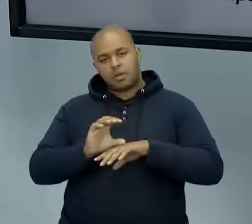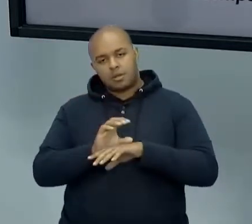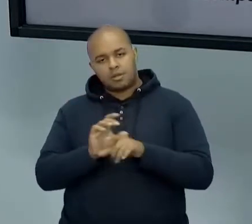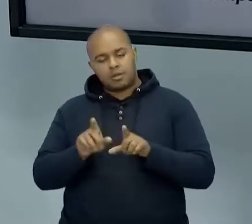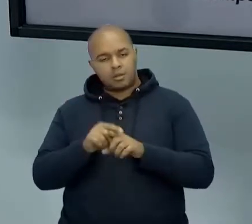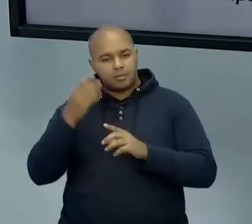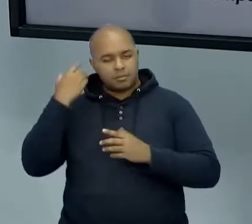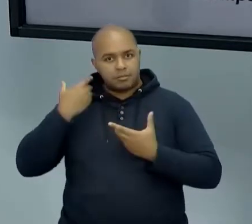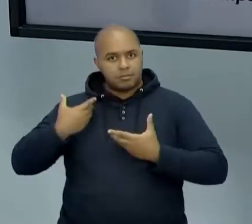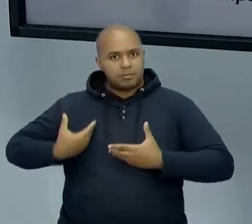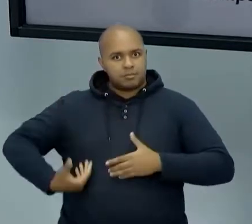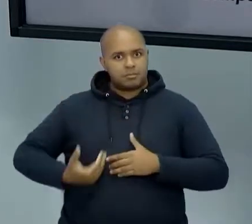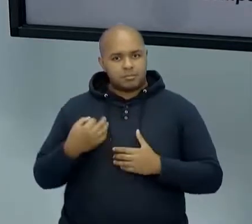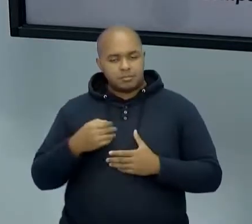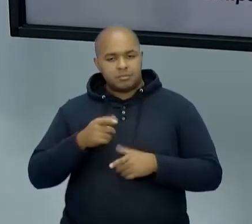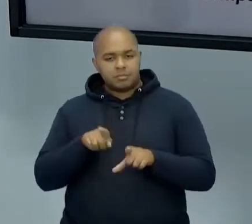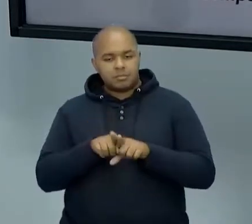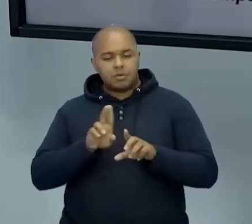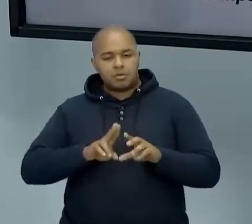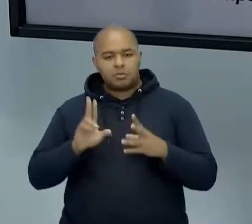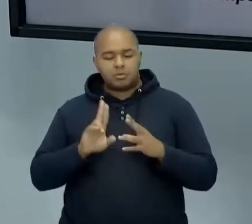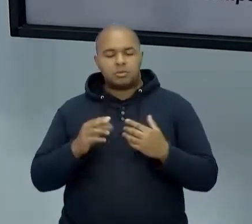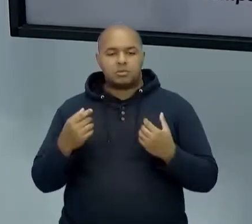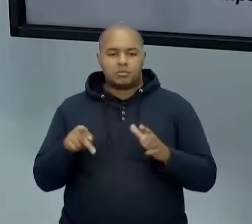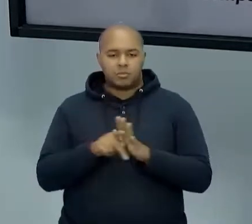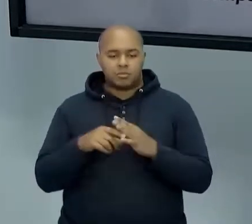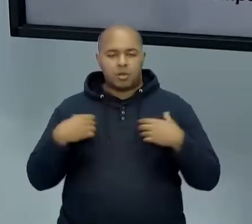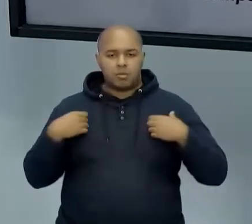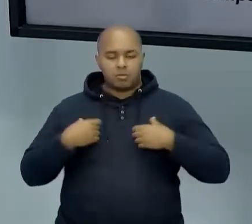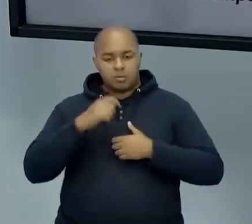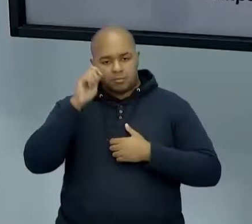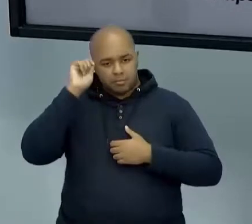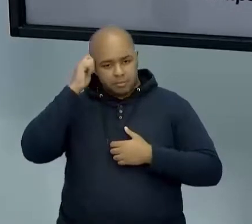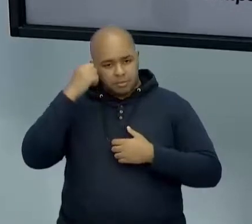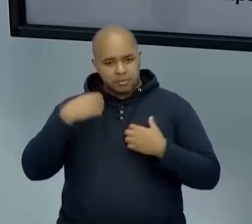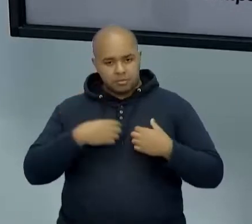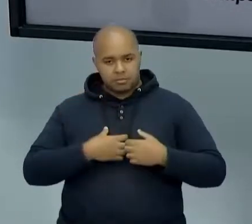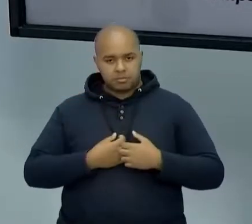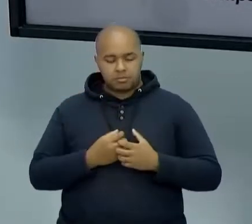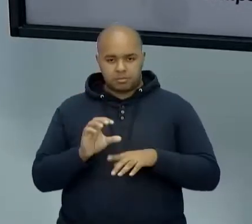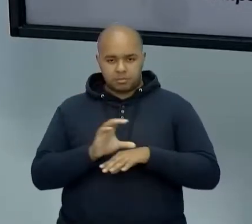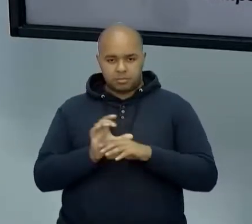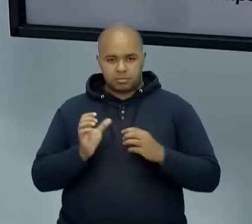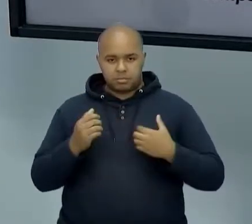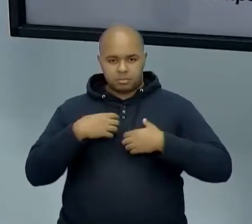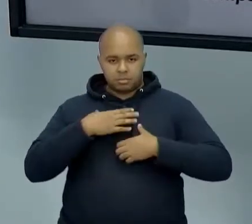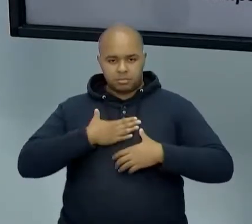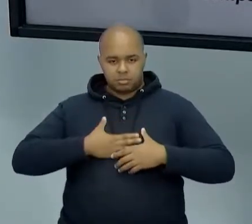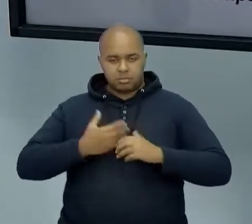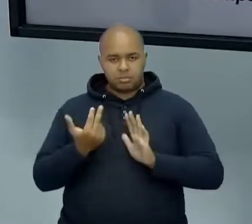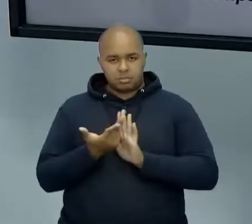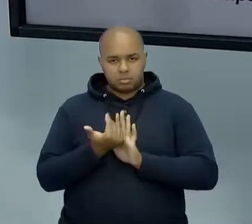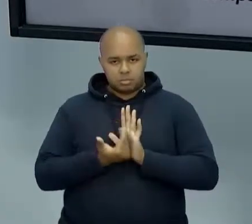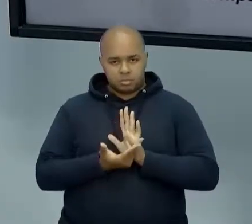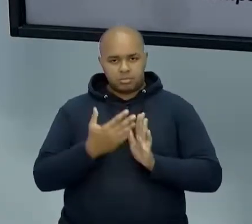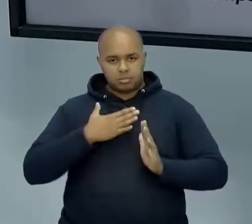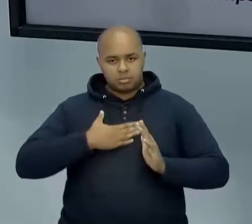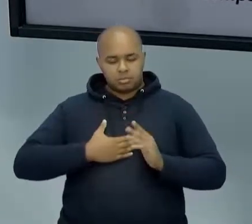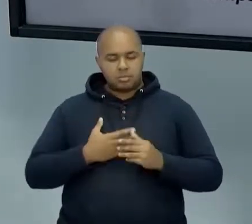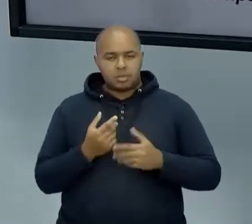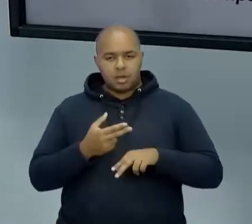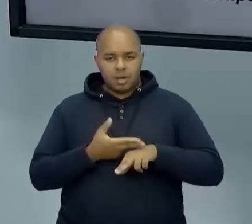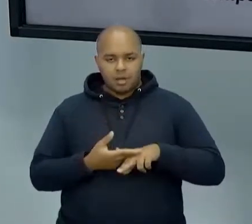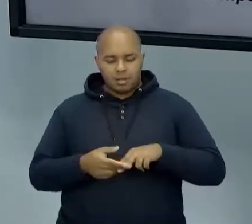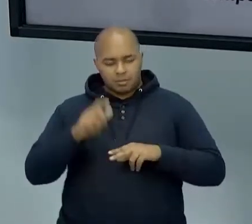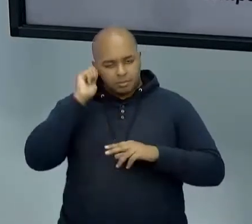castanhos, cabelos compridos. Hoje estou vestindo uma blusa preta, uma blusa cinza estampada por baixo,